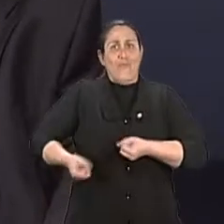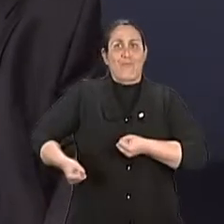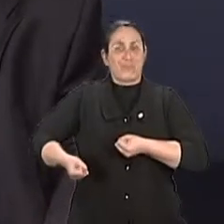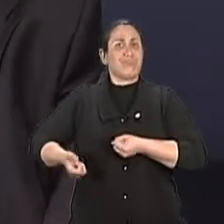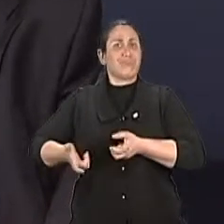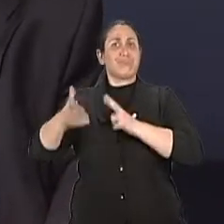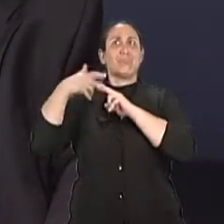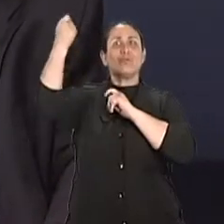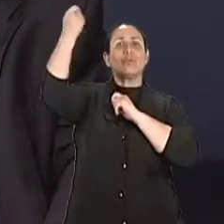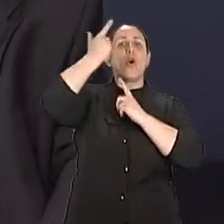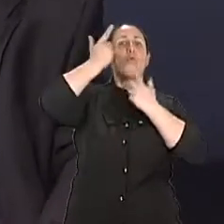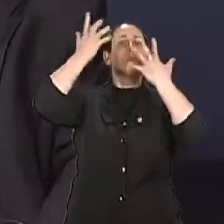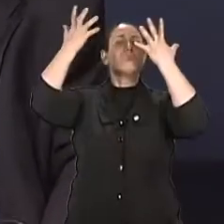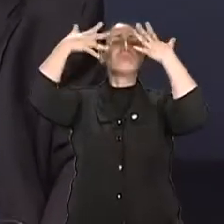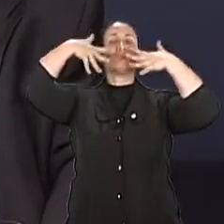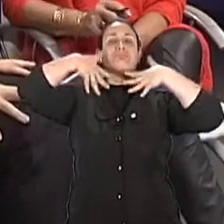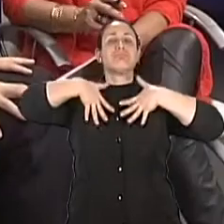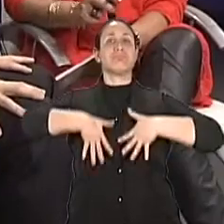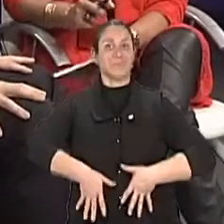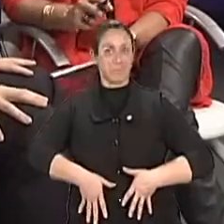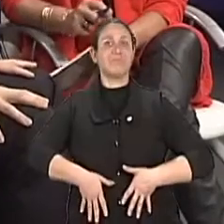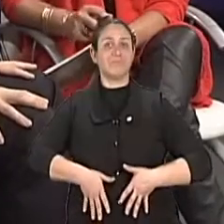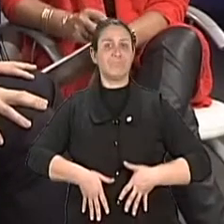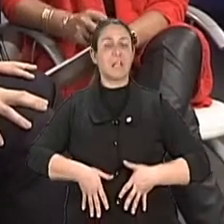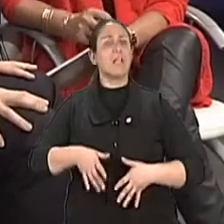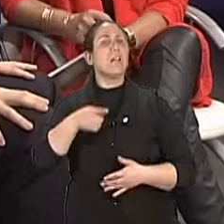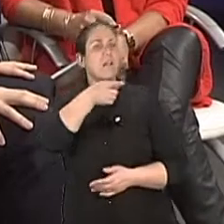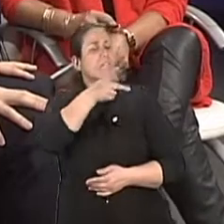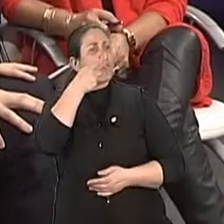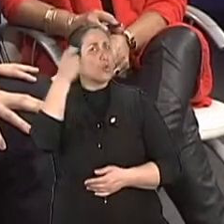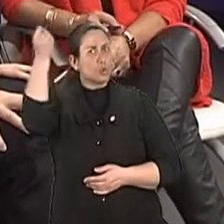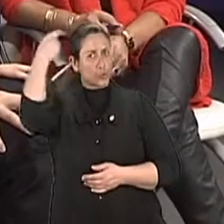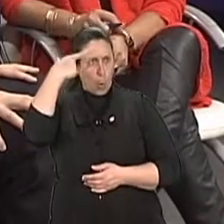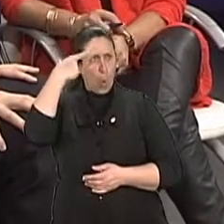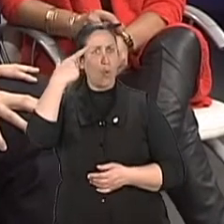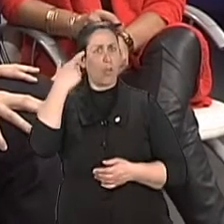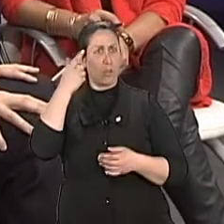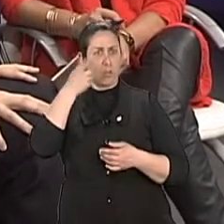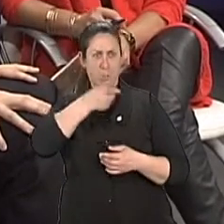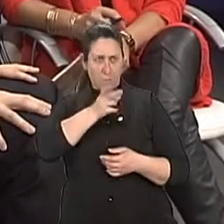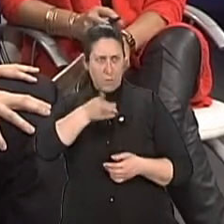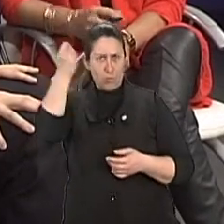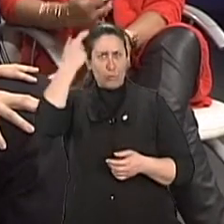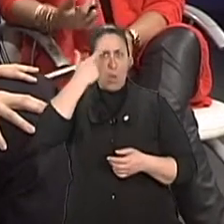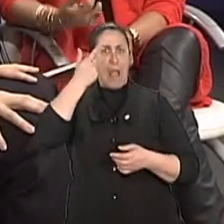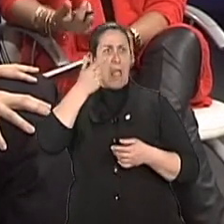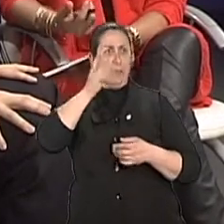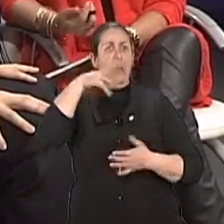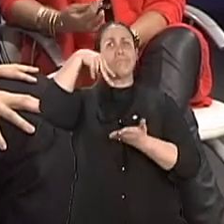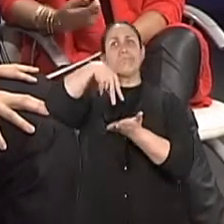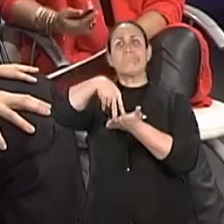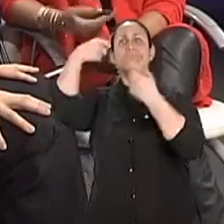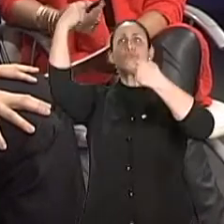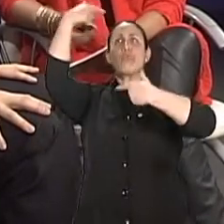várias outras funções do nosso corpo. A questão do sol, doutor, é só ficar parado no sol? Ou, por exemplo, tanta gente de